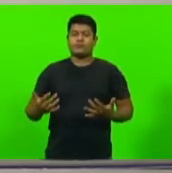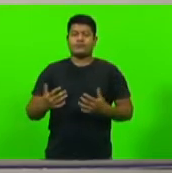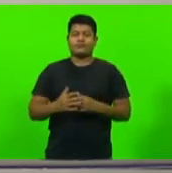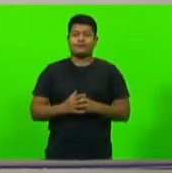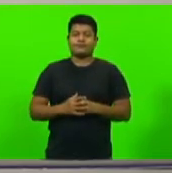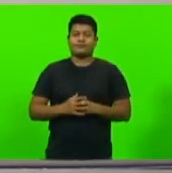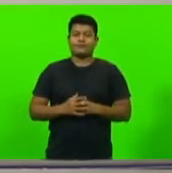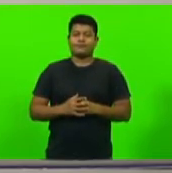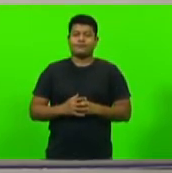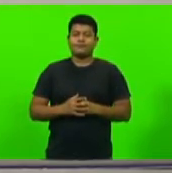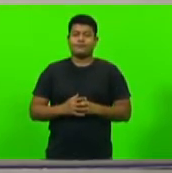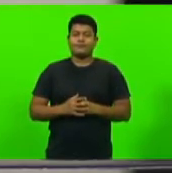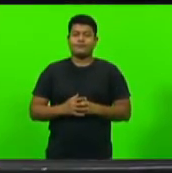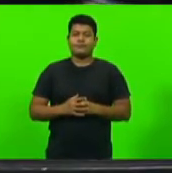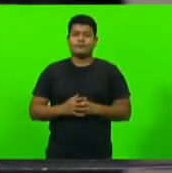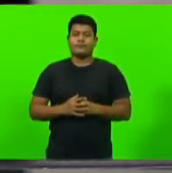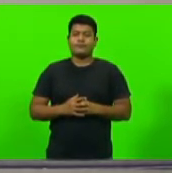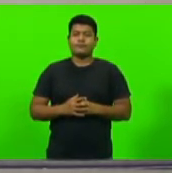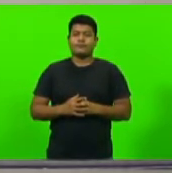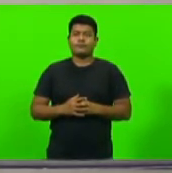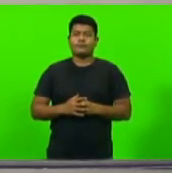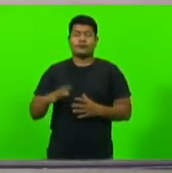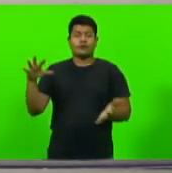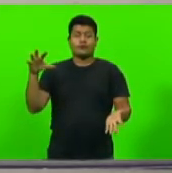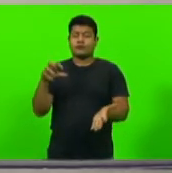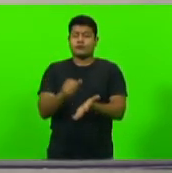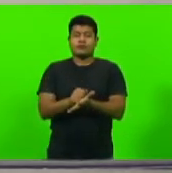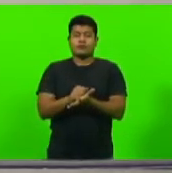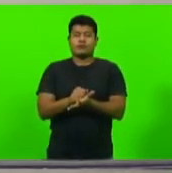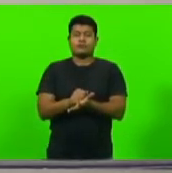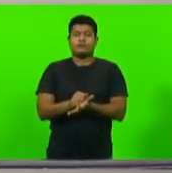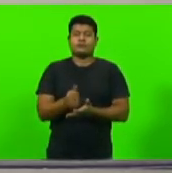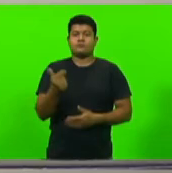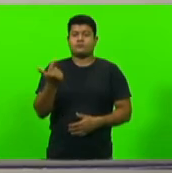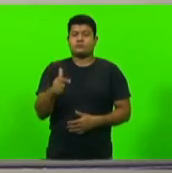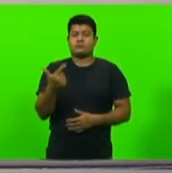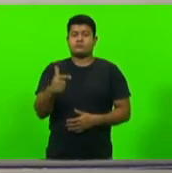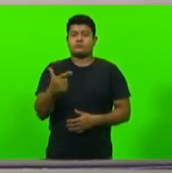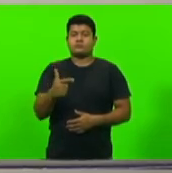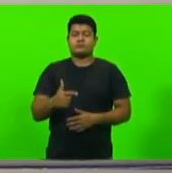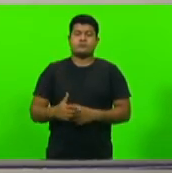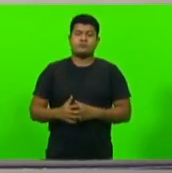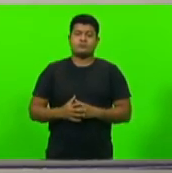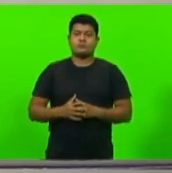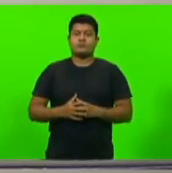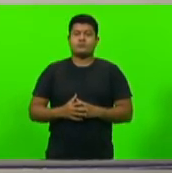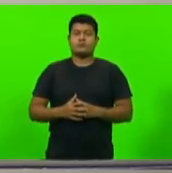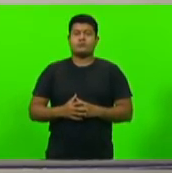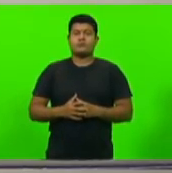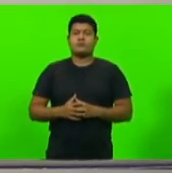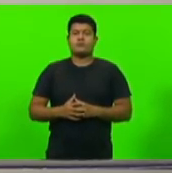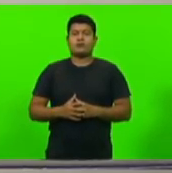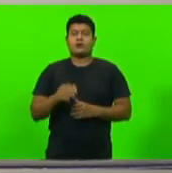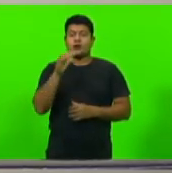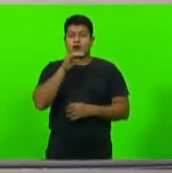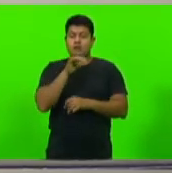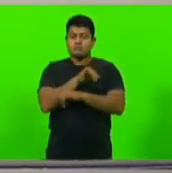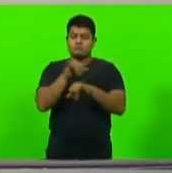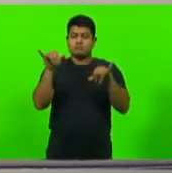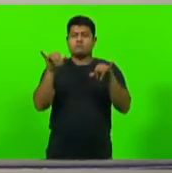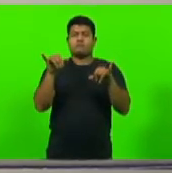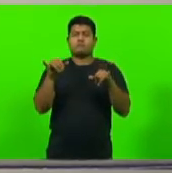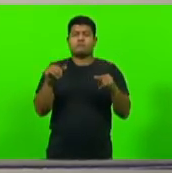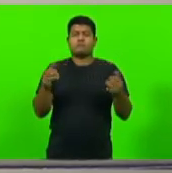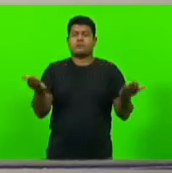explanação. Não havendo mais oradores inscritos para falar em breves